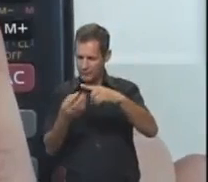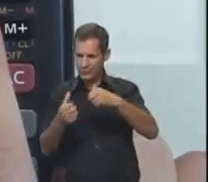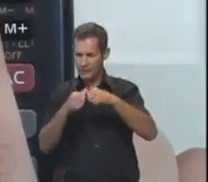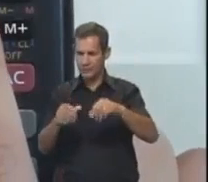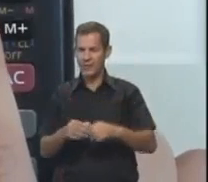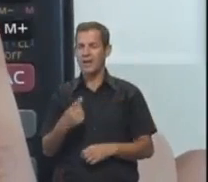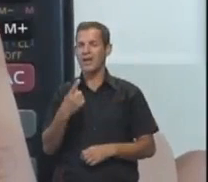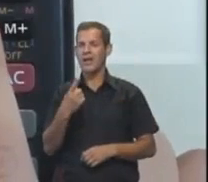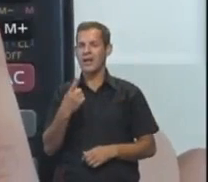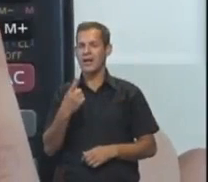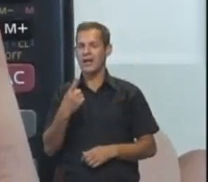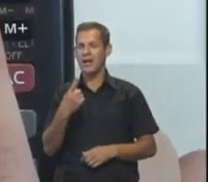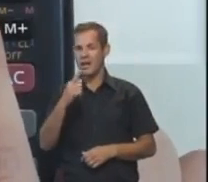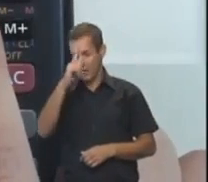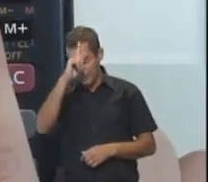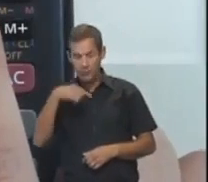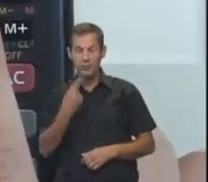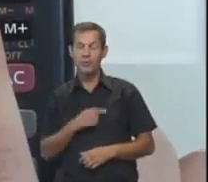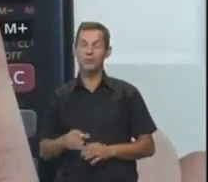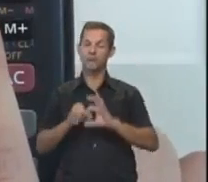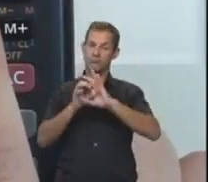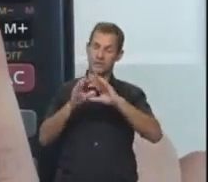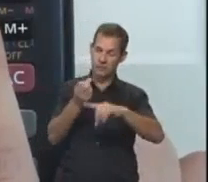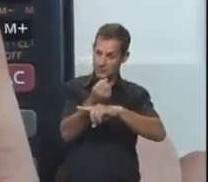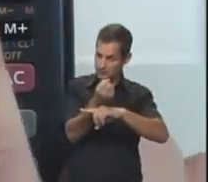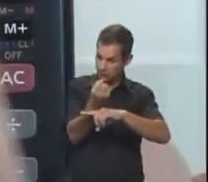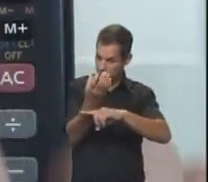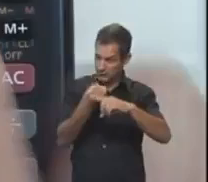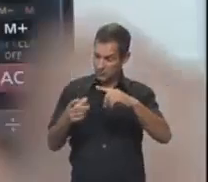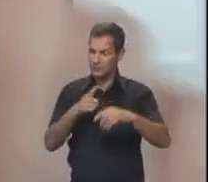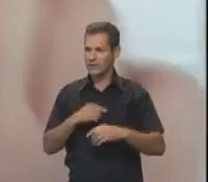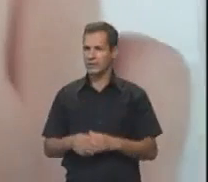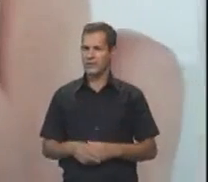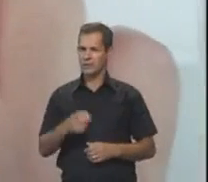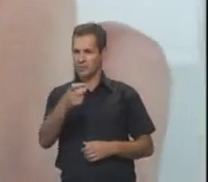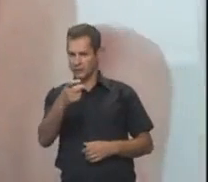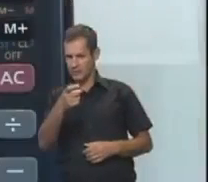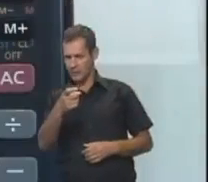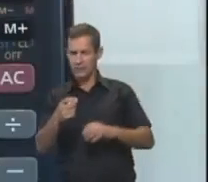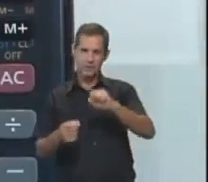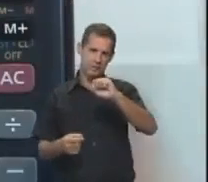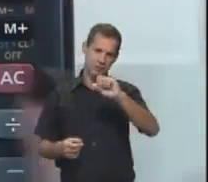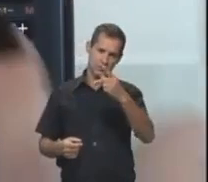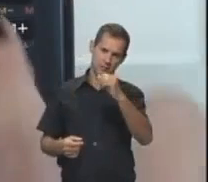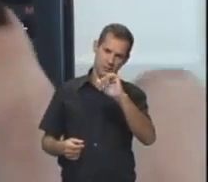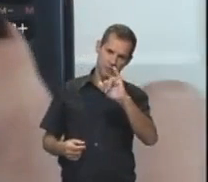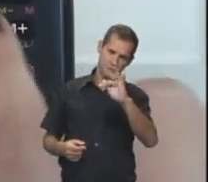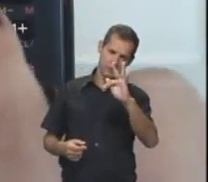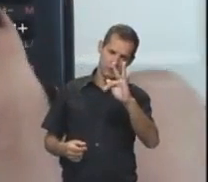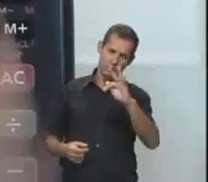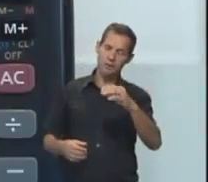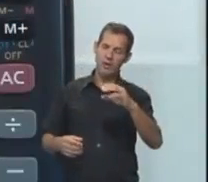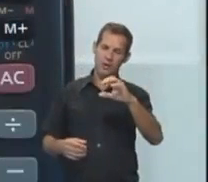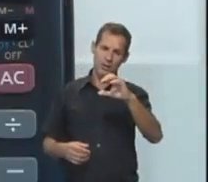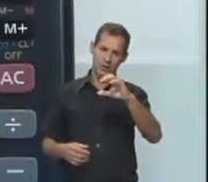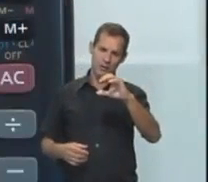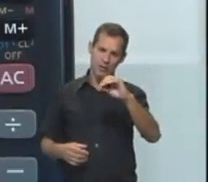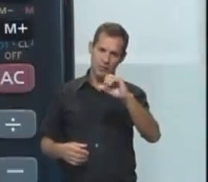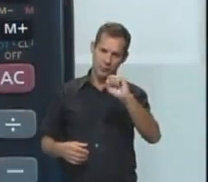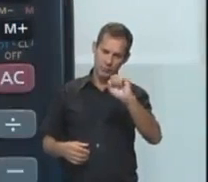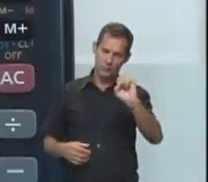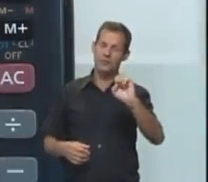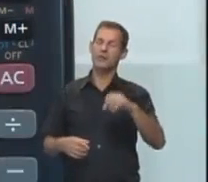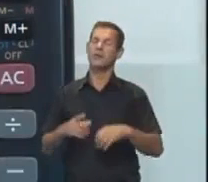em amarelo. Para a gente ativar essa função, nós temos que vir em shift, cosseno. Eu